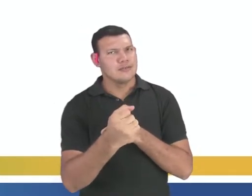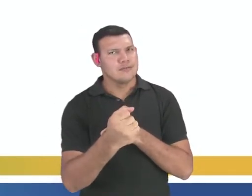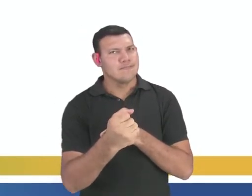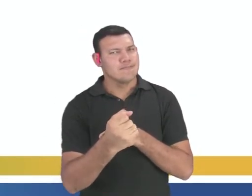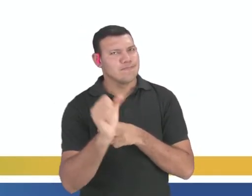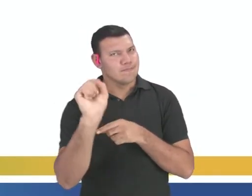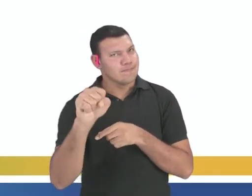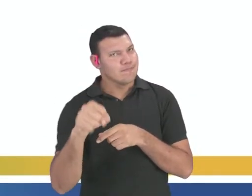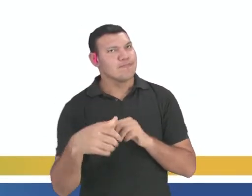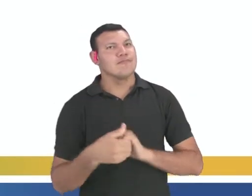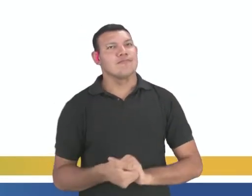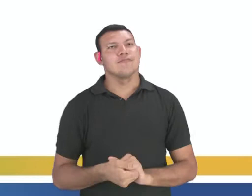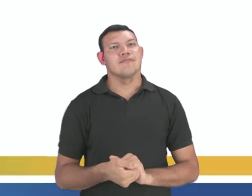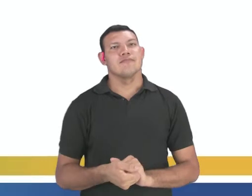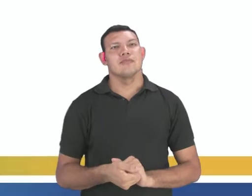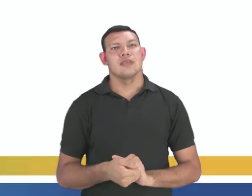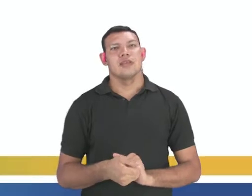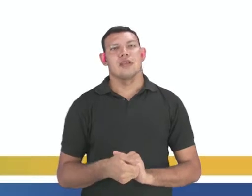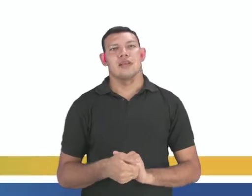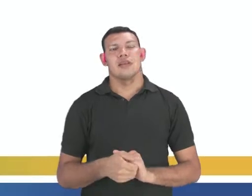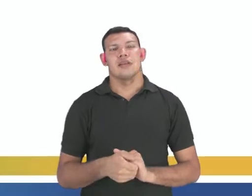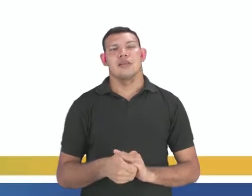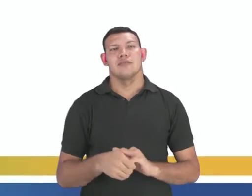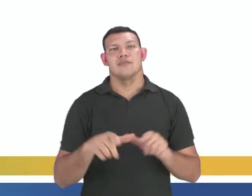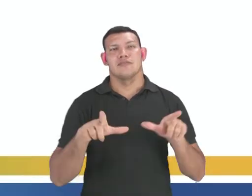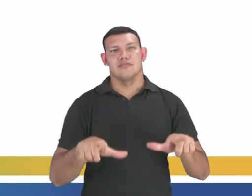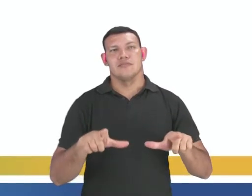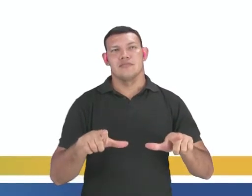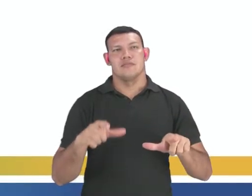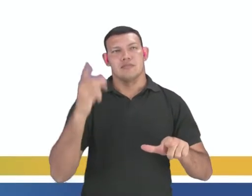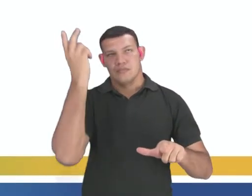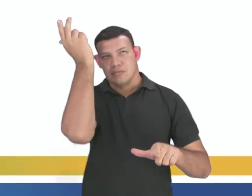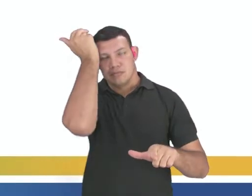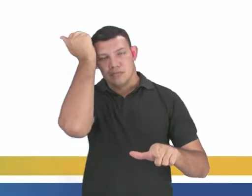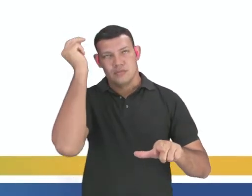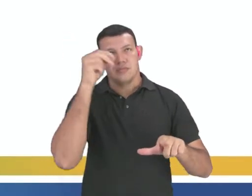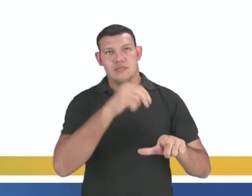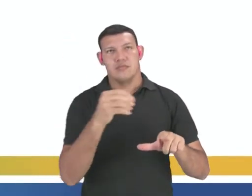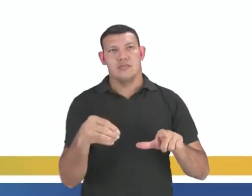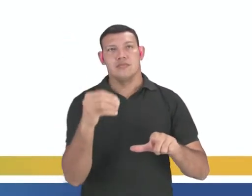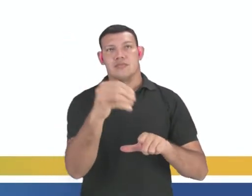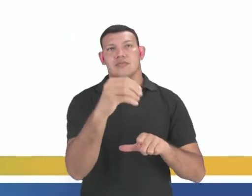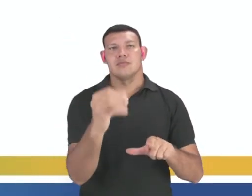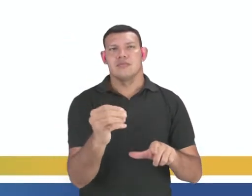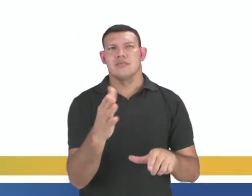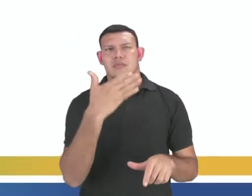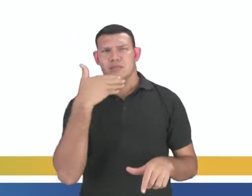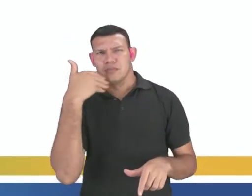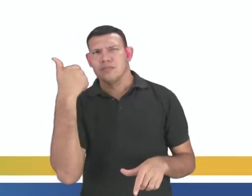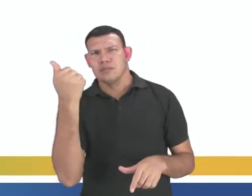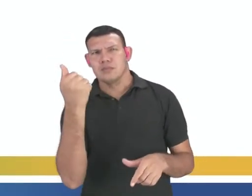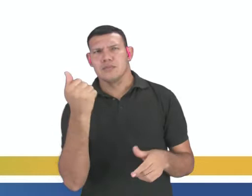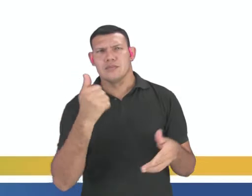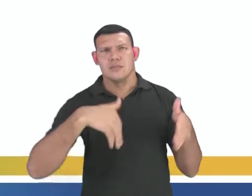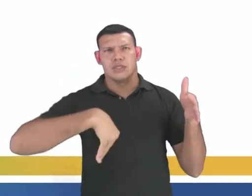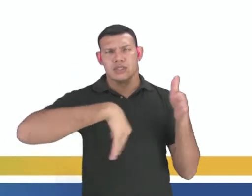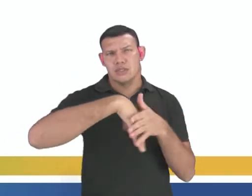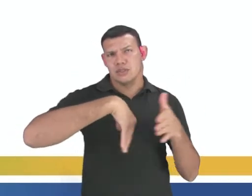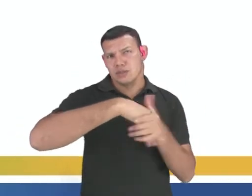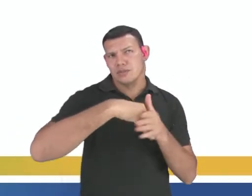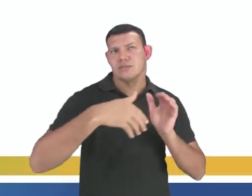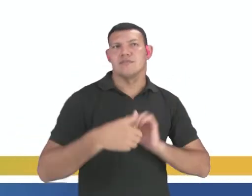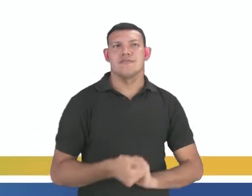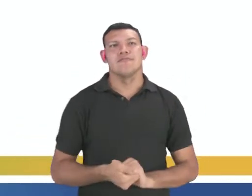mais legal que jogar futebol? Isso é um fato ou uma opinião? Uma opinião. Aliás, eu adoro jogar e